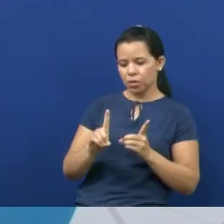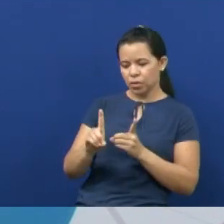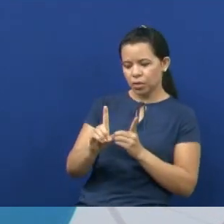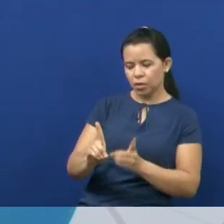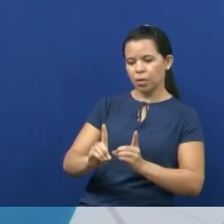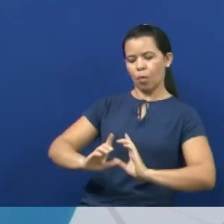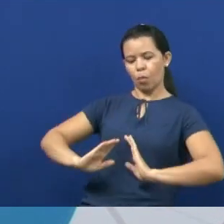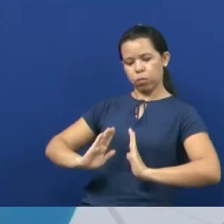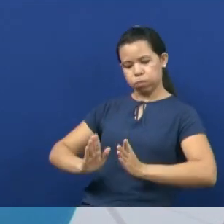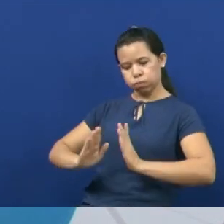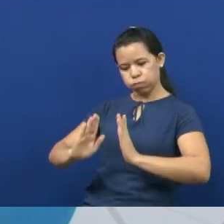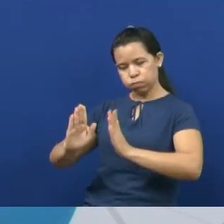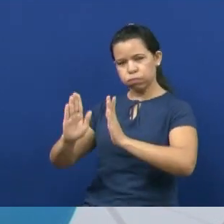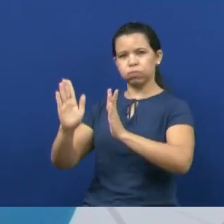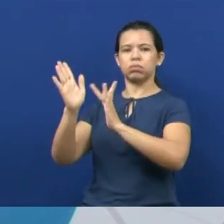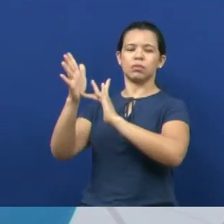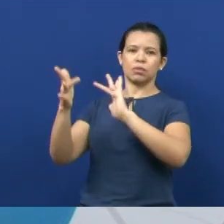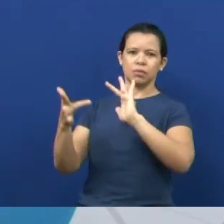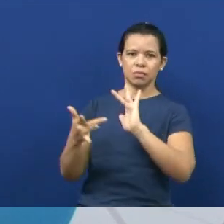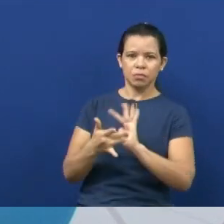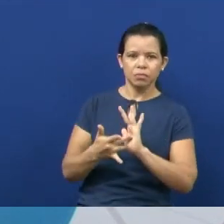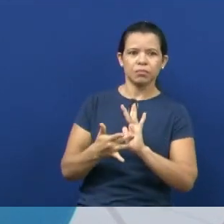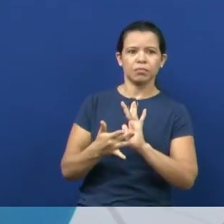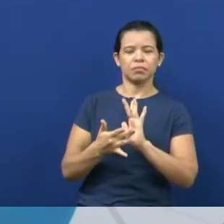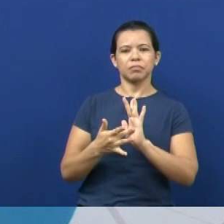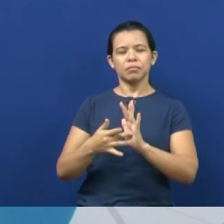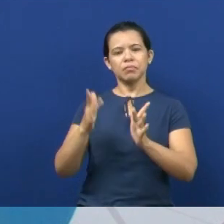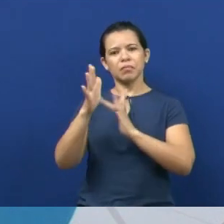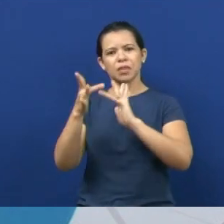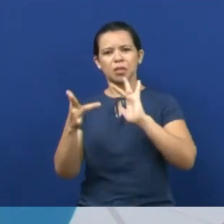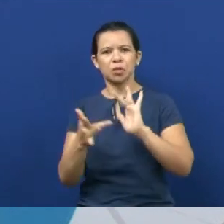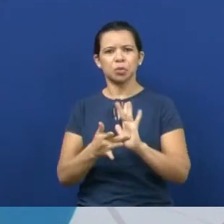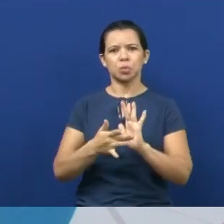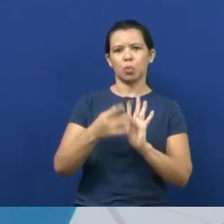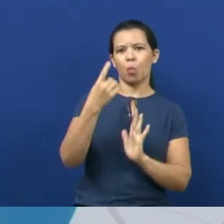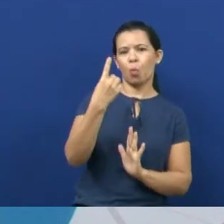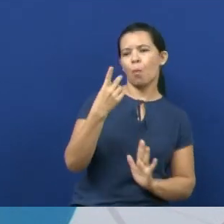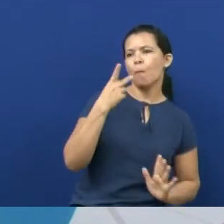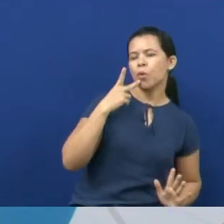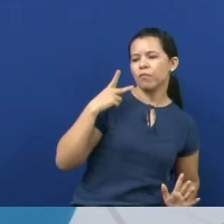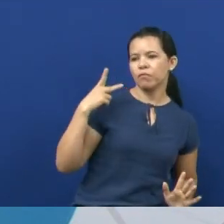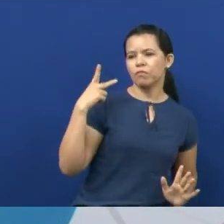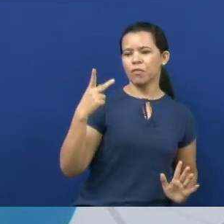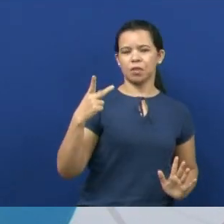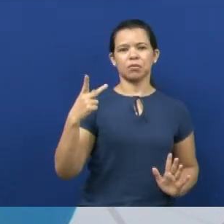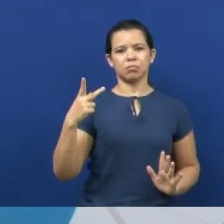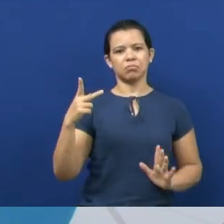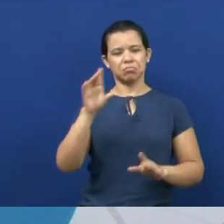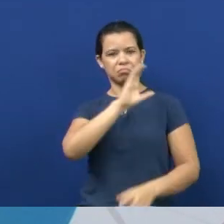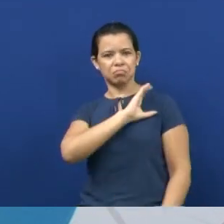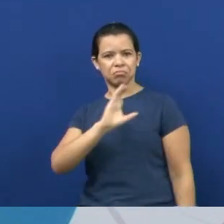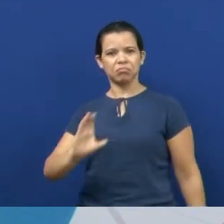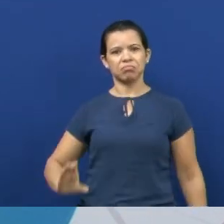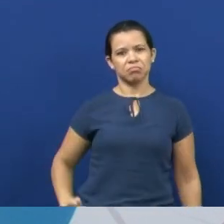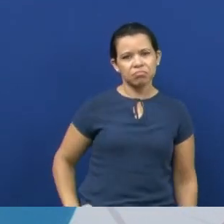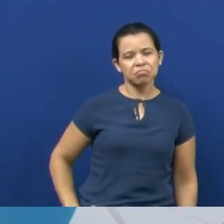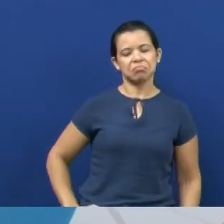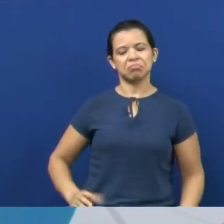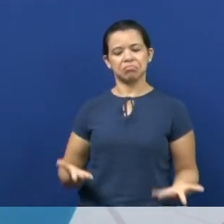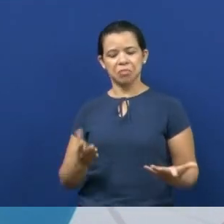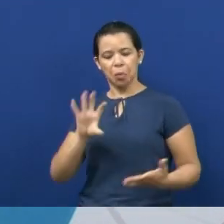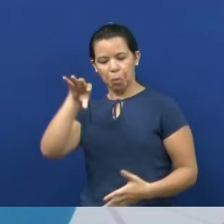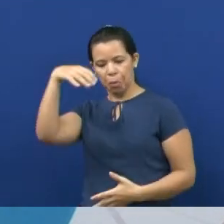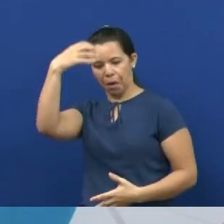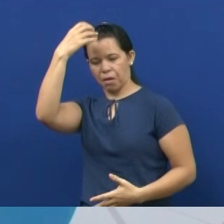dos profetas, um conceituado profeta do cristianismo, conceituado como rei do cristianismo. Ele